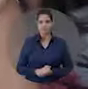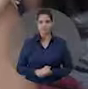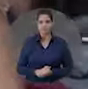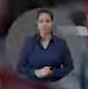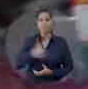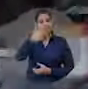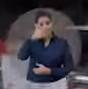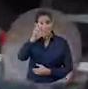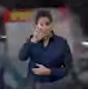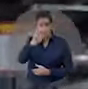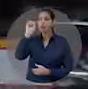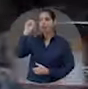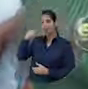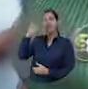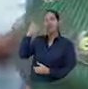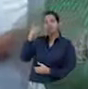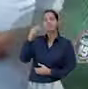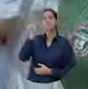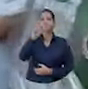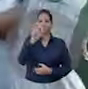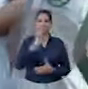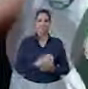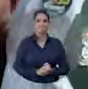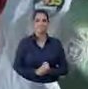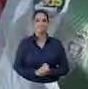Obrigado. É 15 ou não é? É 15.